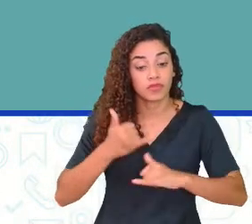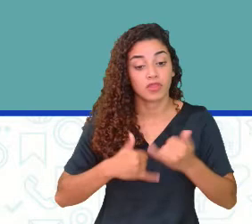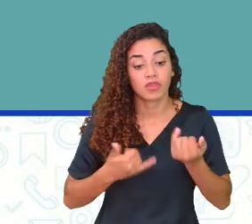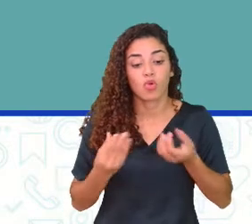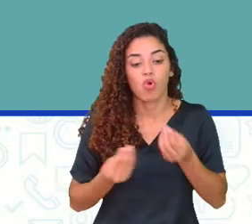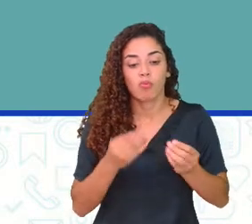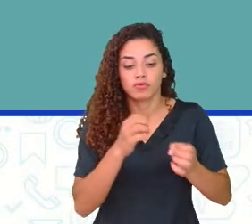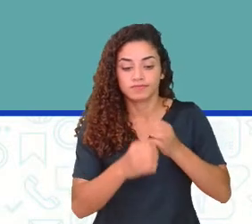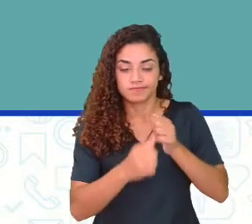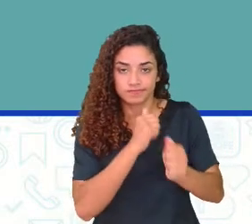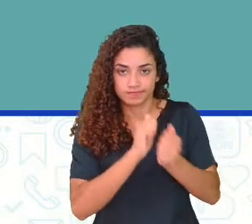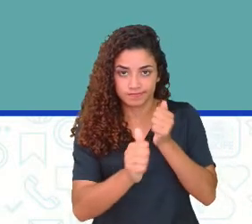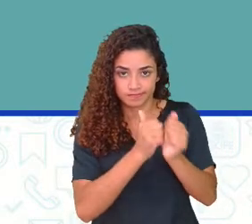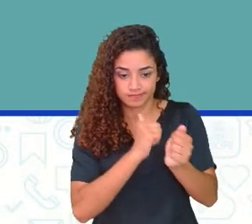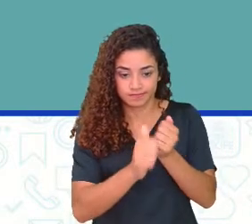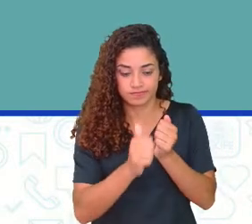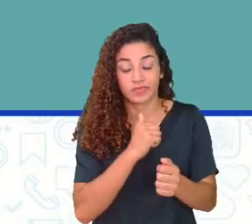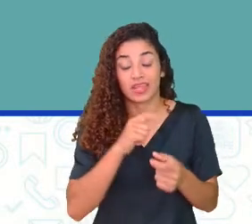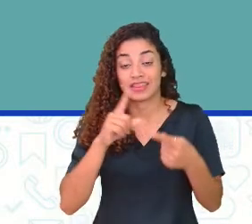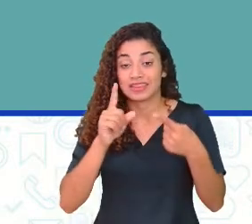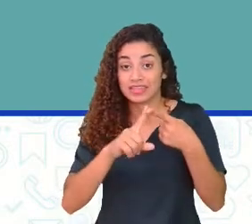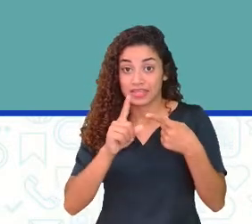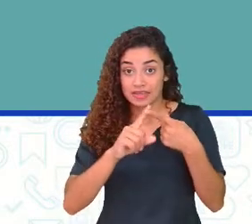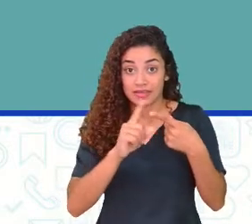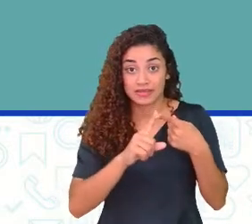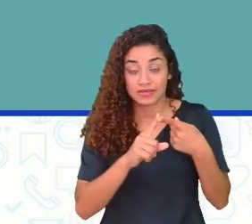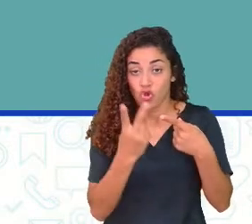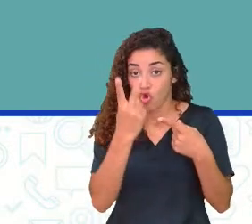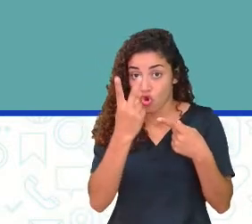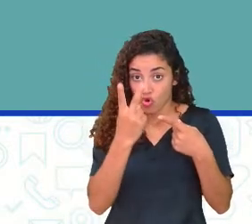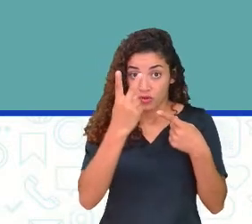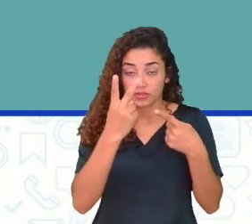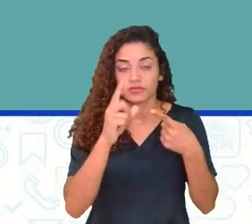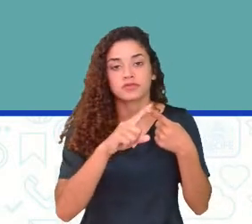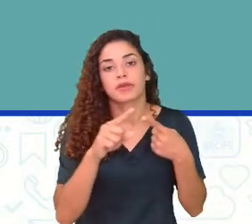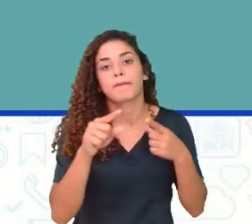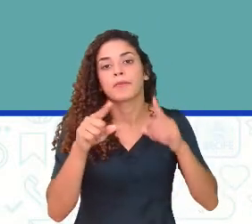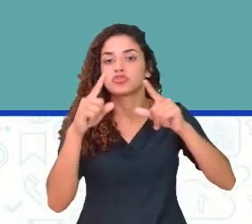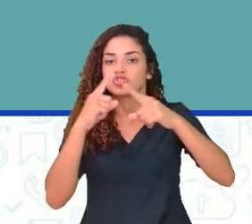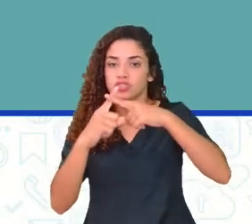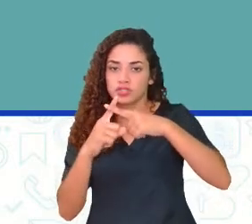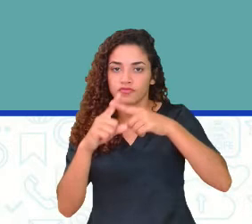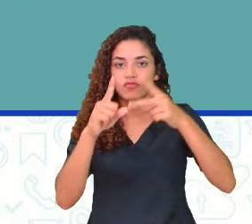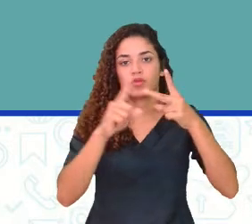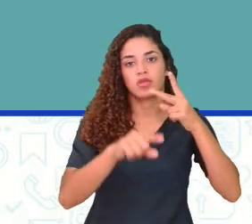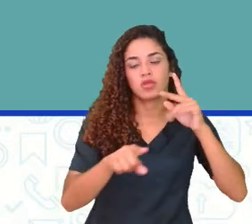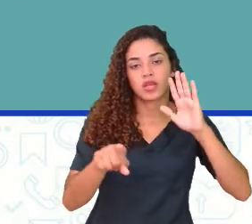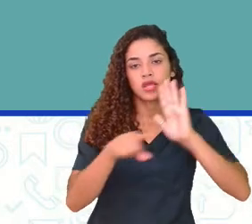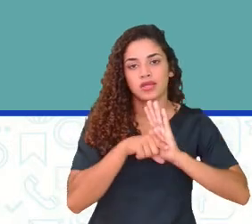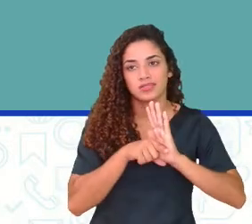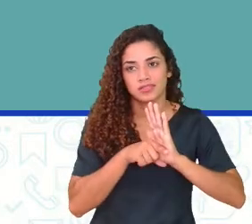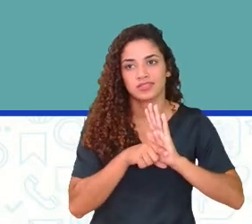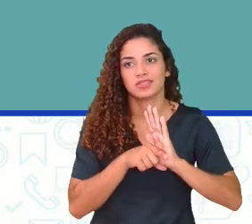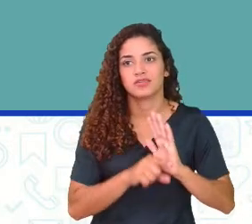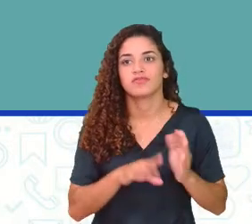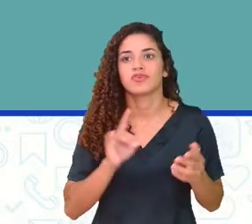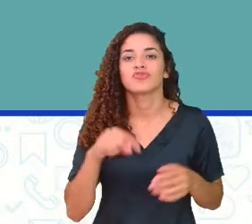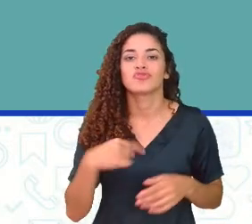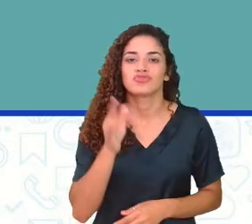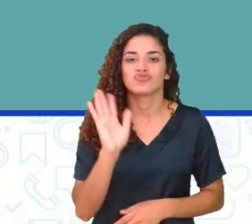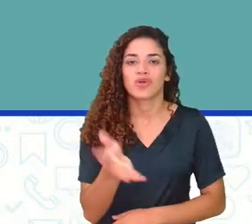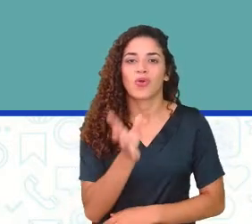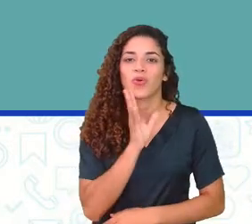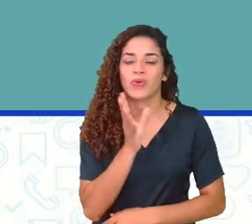classes distintas: as cargas positivas e as cargas negativas, conforme conhecemos